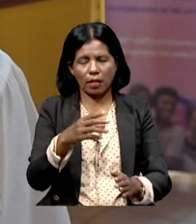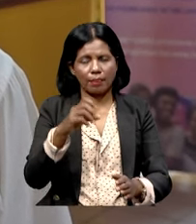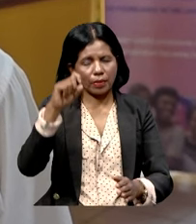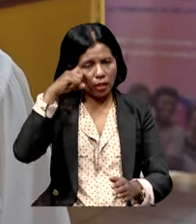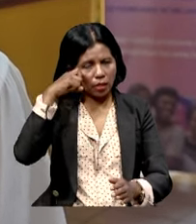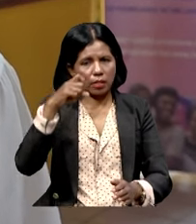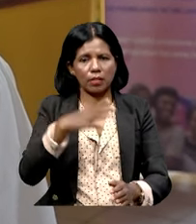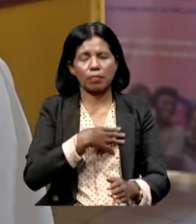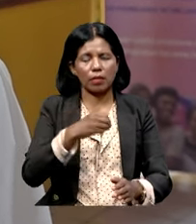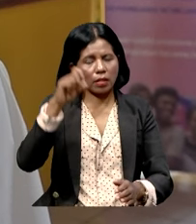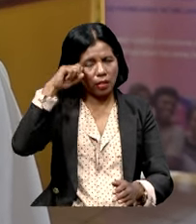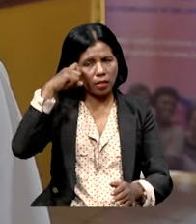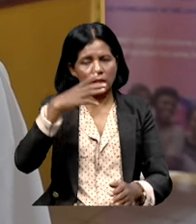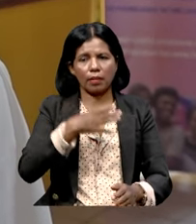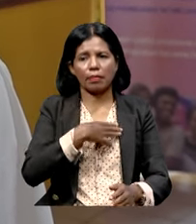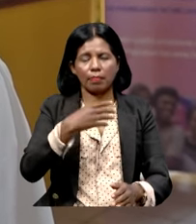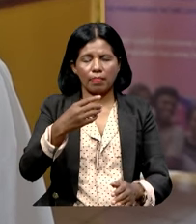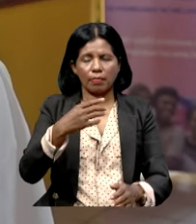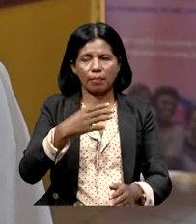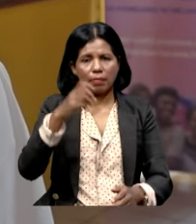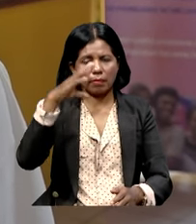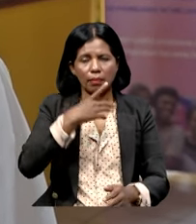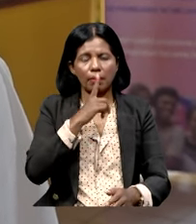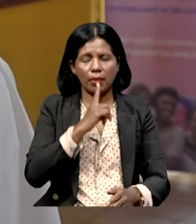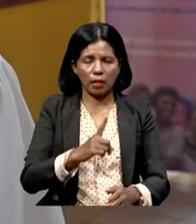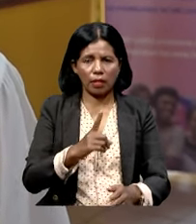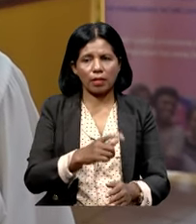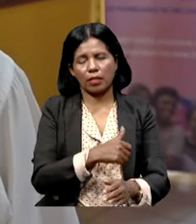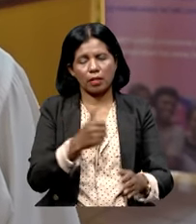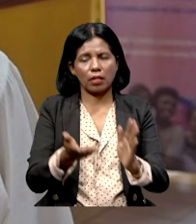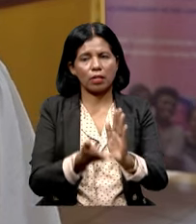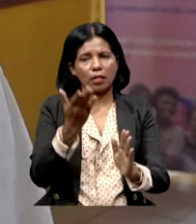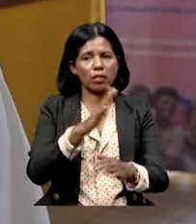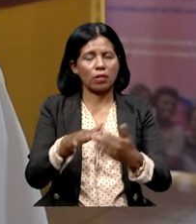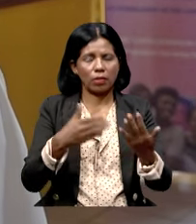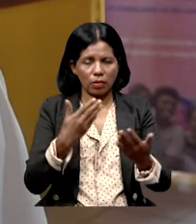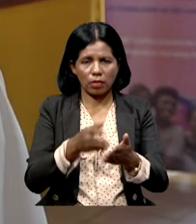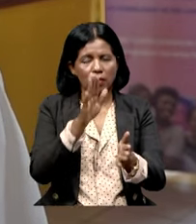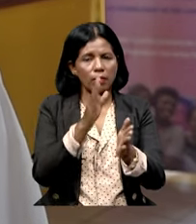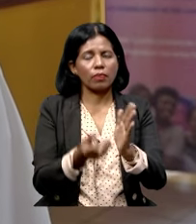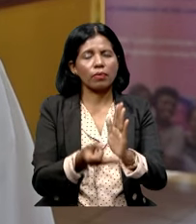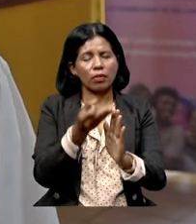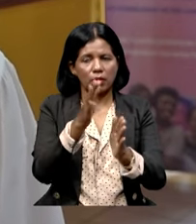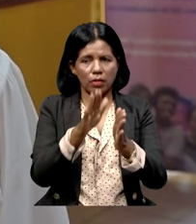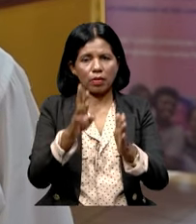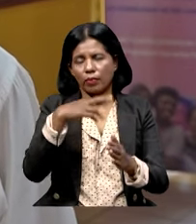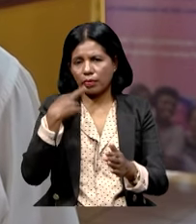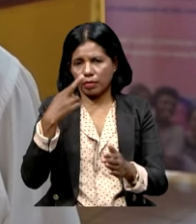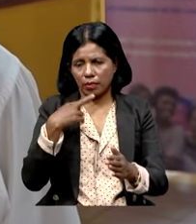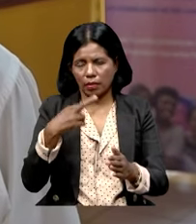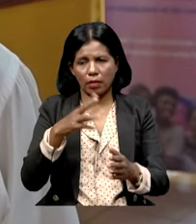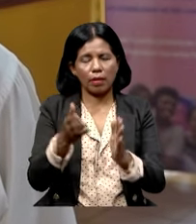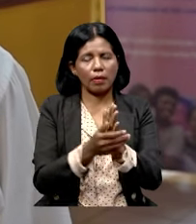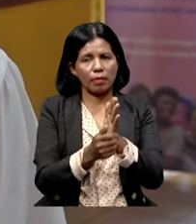ya nia hetang inflação. Portanto, ia ba item tirselo ka no ita hetang tri inflação, lilu liga ba fos, mina